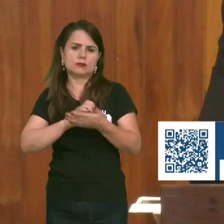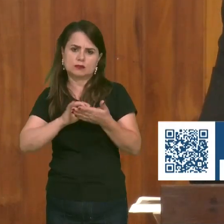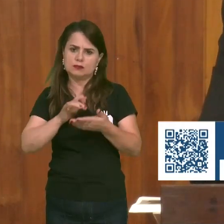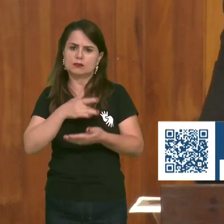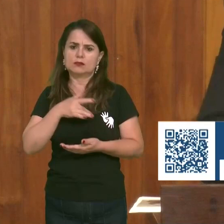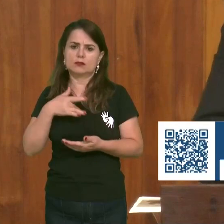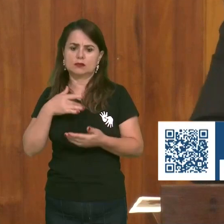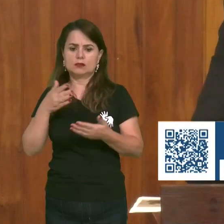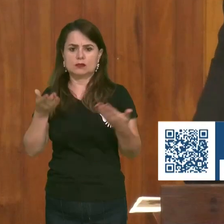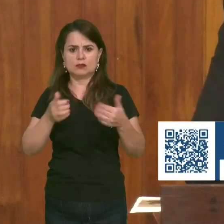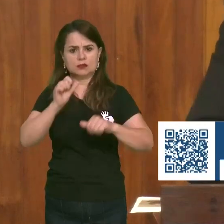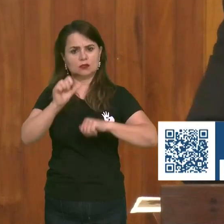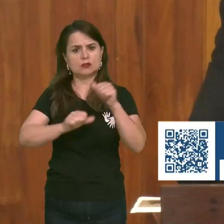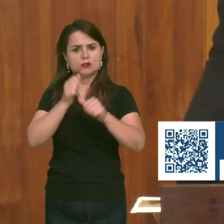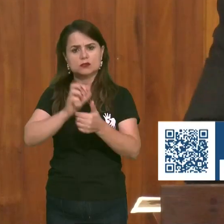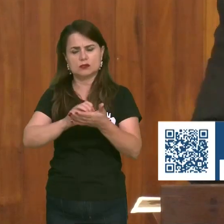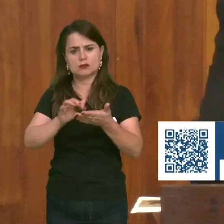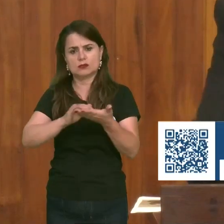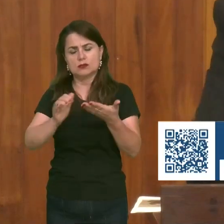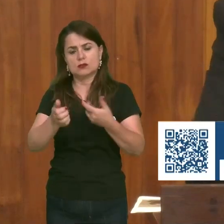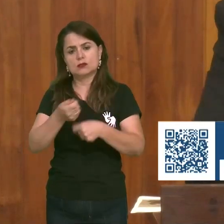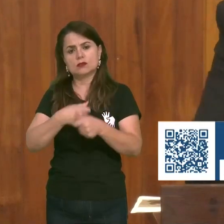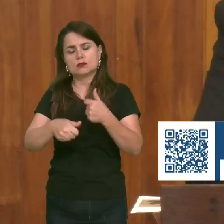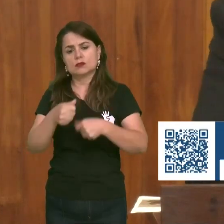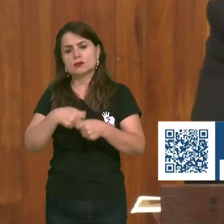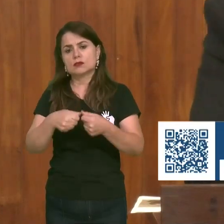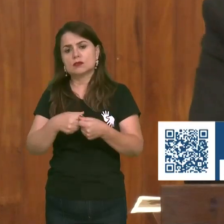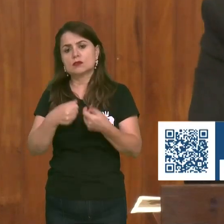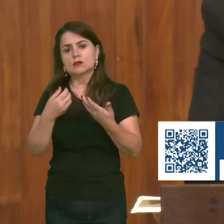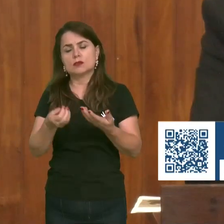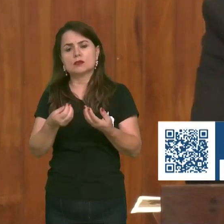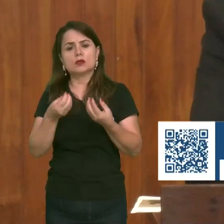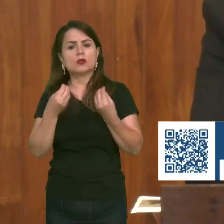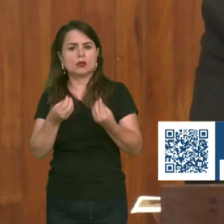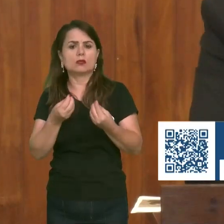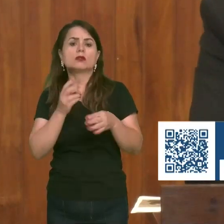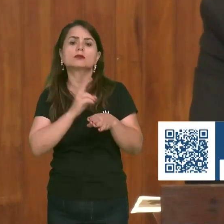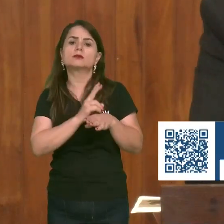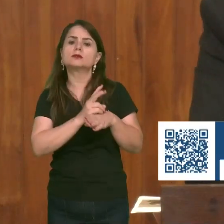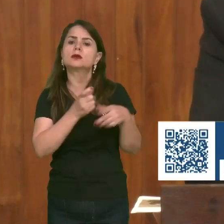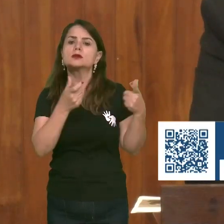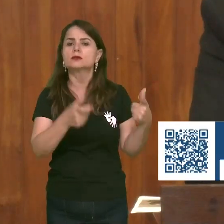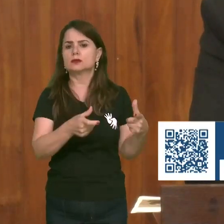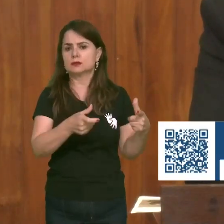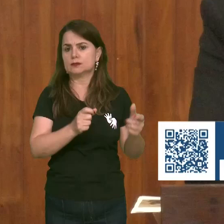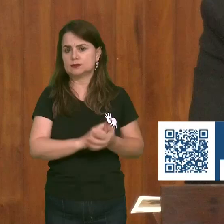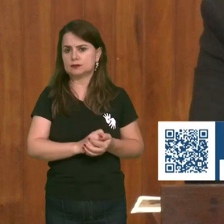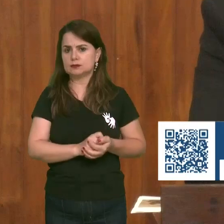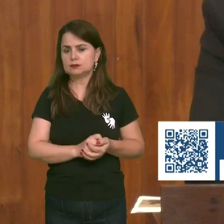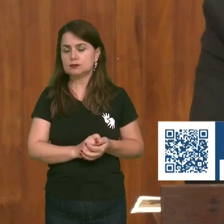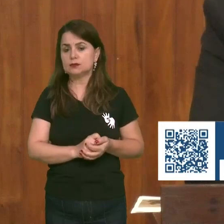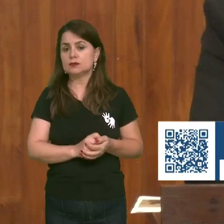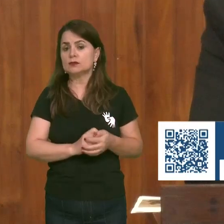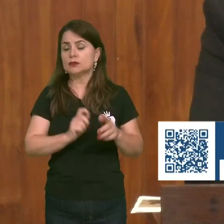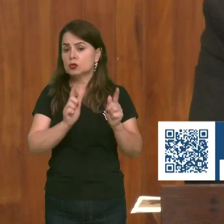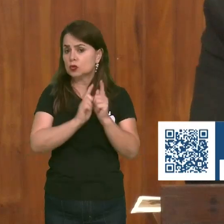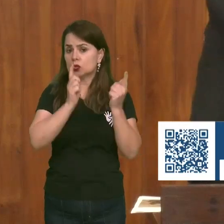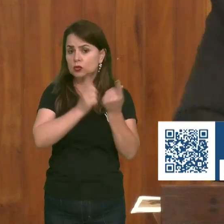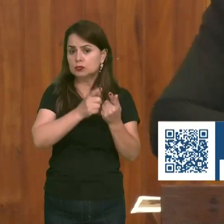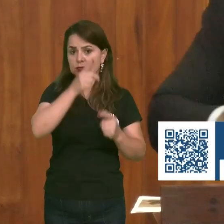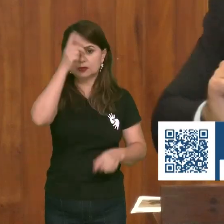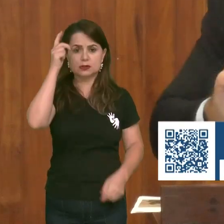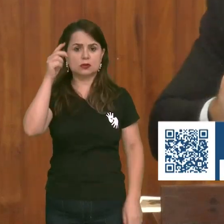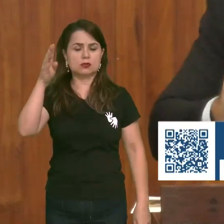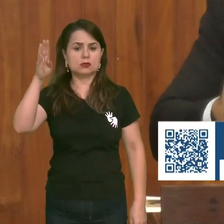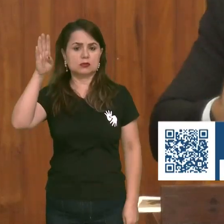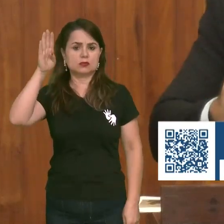aquilo vai continuar desse jeito até matar um moleque daqueles lá que estão prestando serviço militar obrigatório ou um